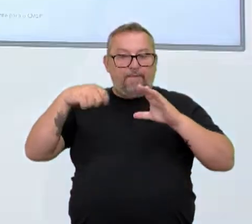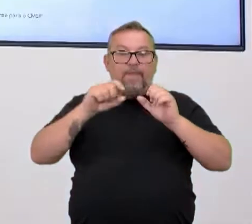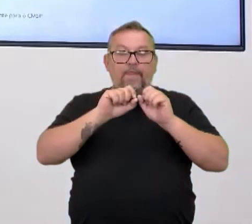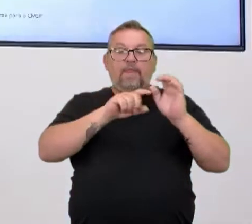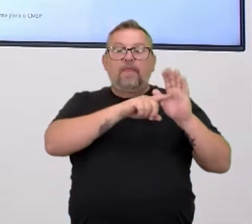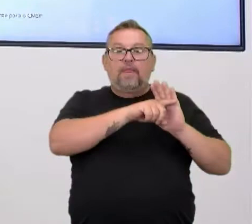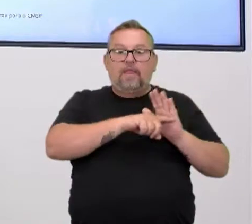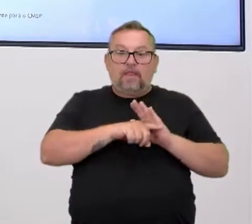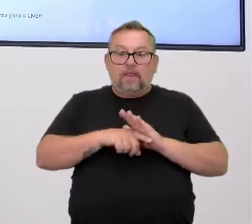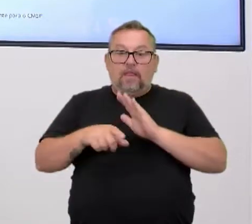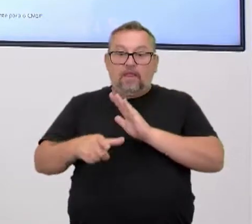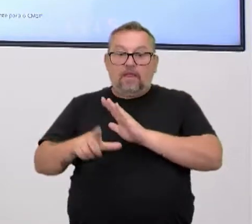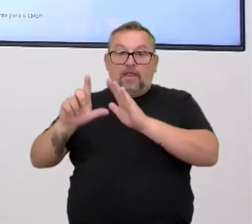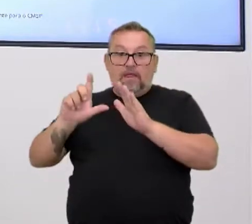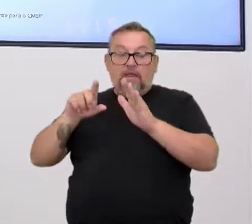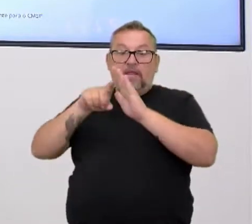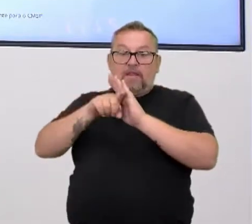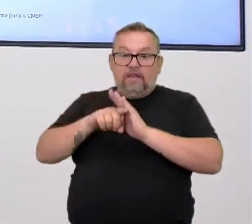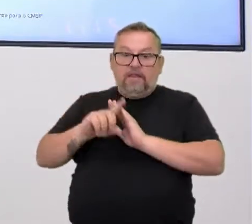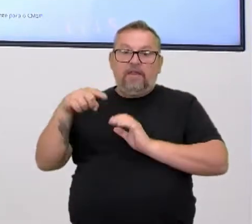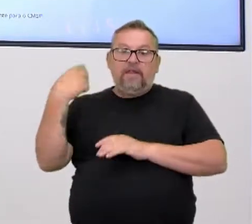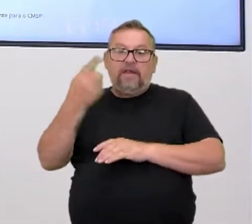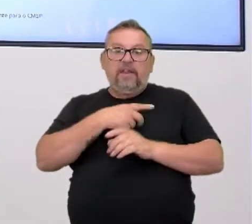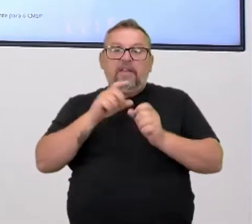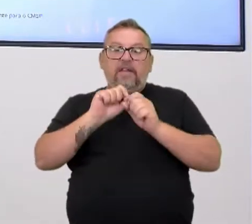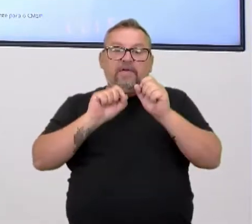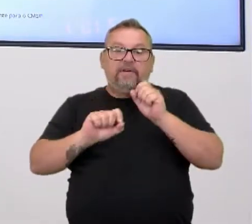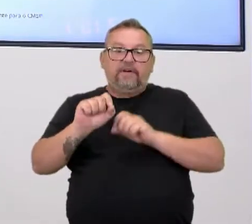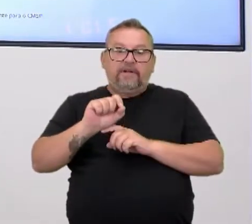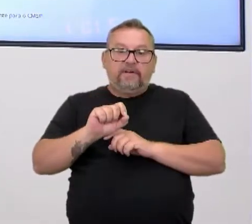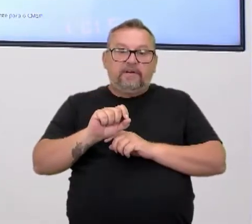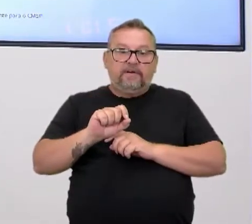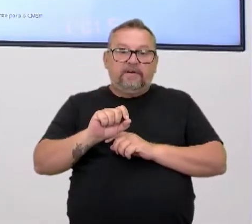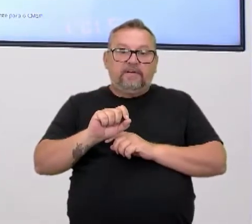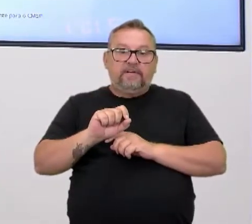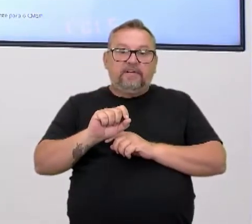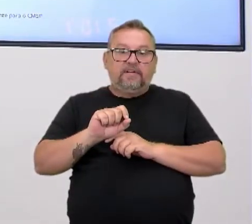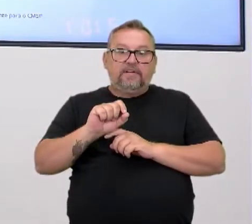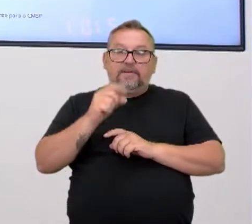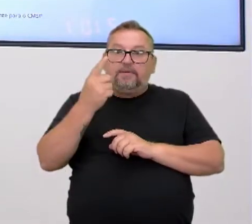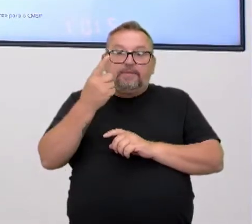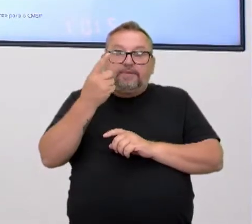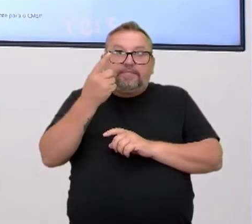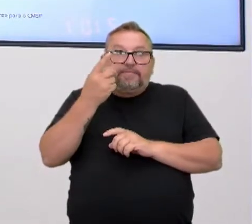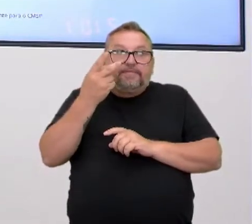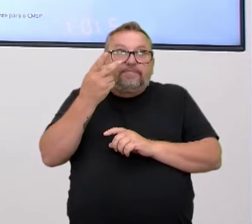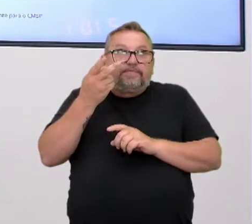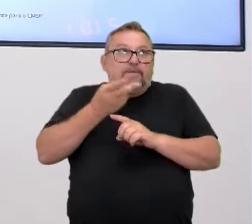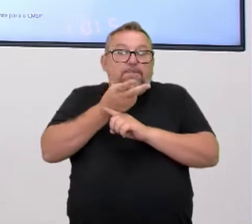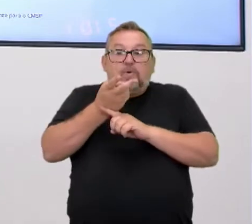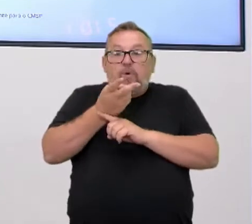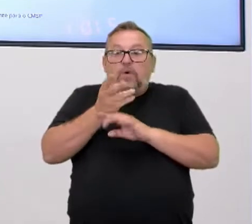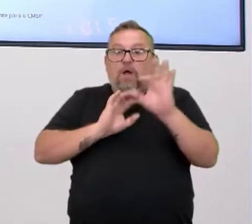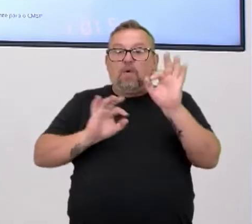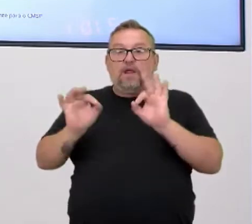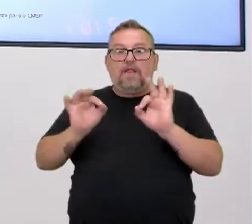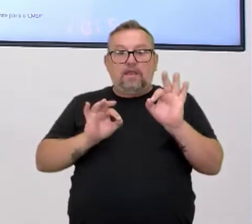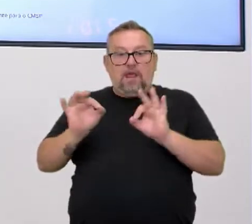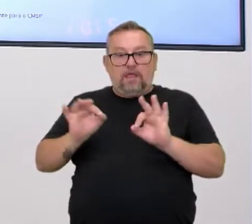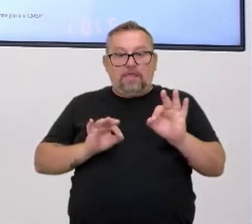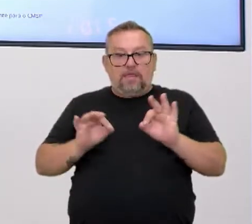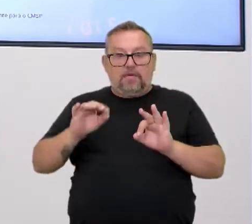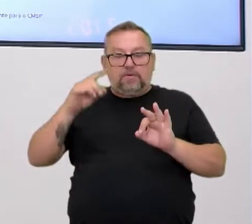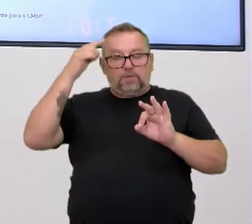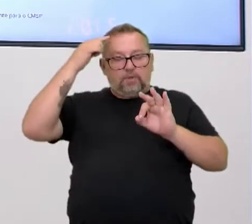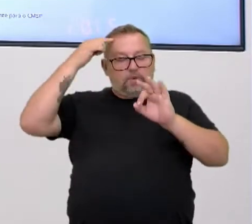pesquisar. Antes de pesquisar, então, a gente vai fazer aí uma busca, uma organização no nosso